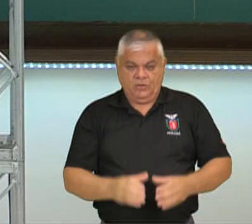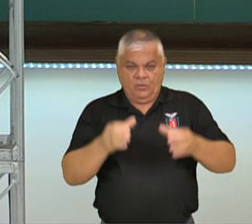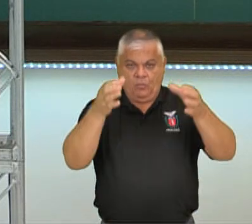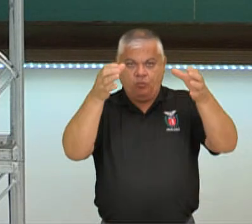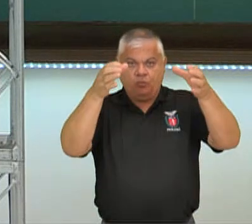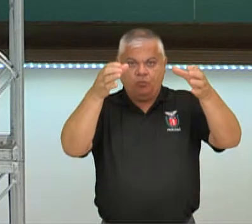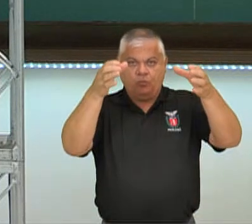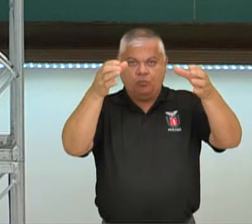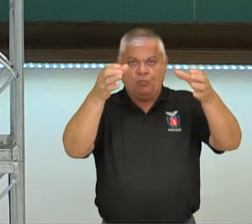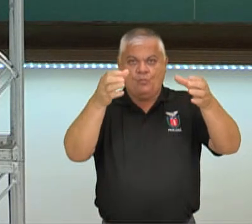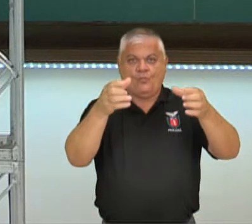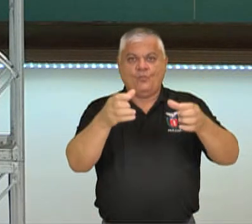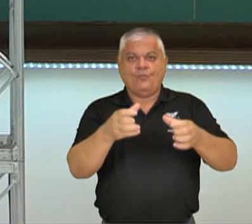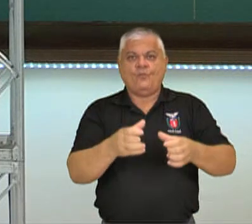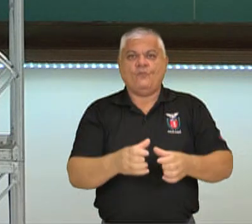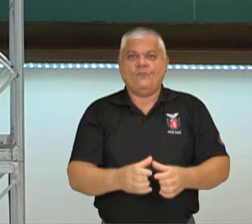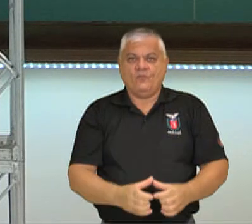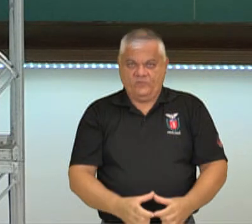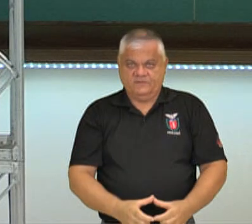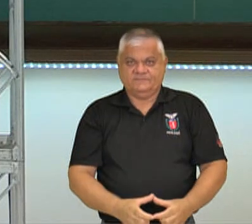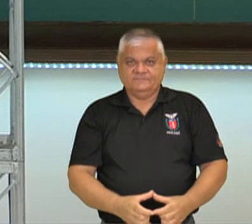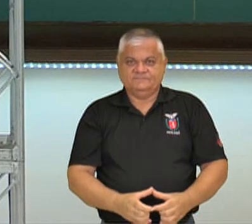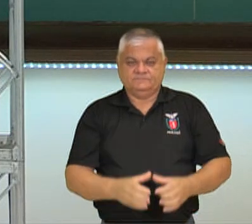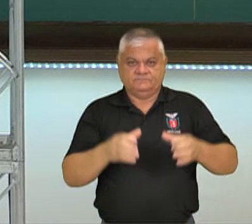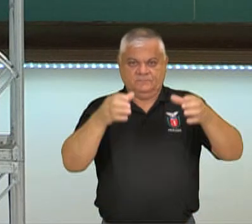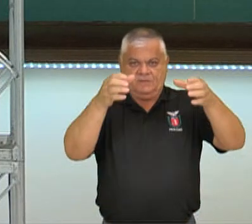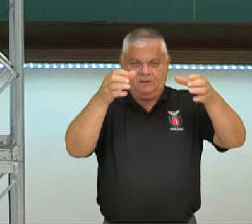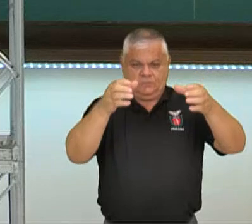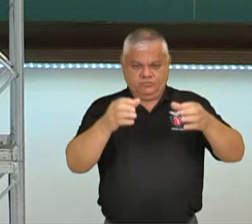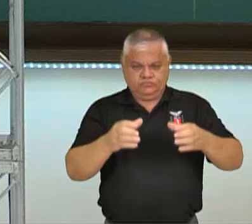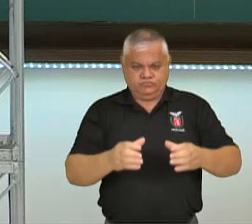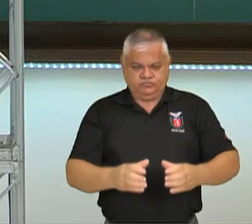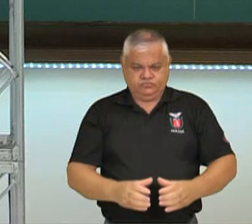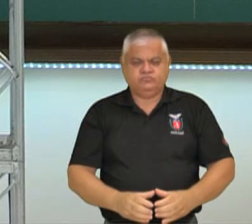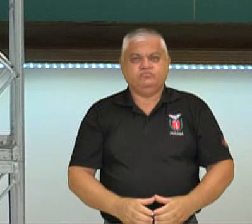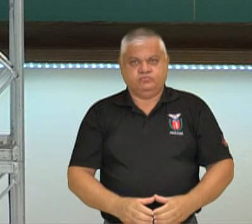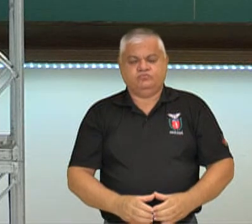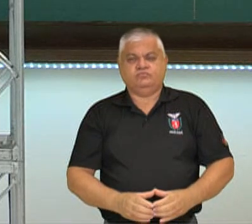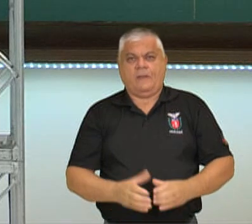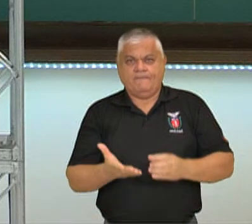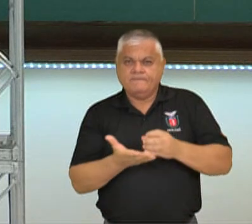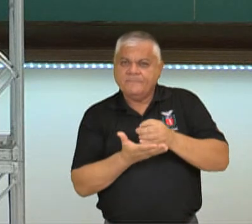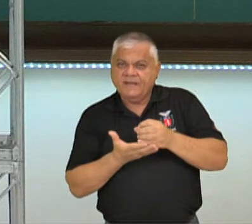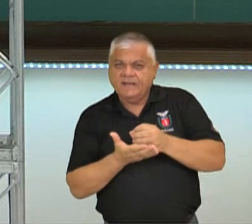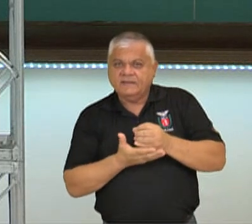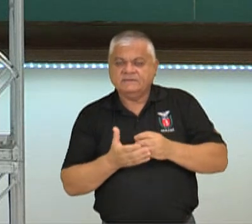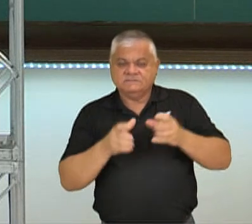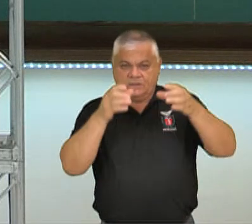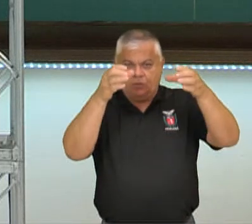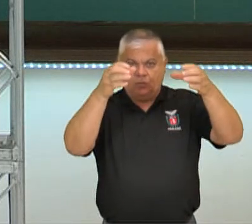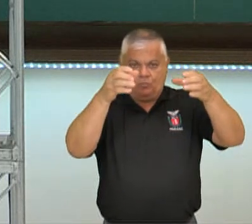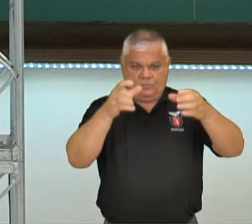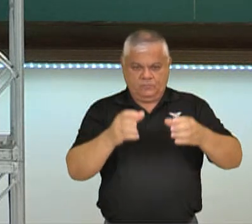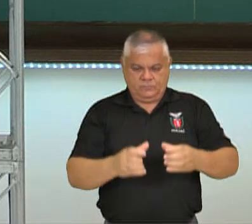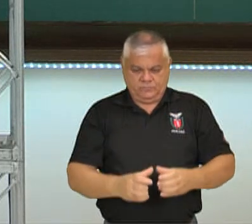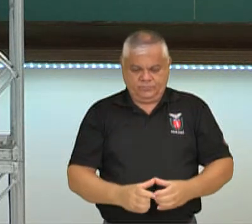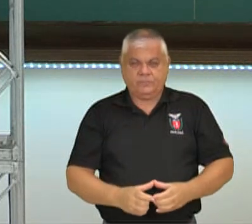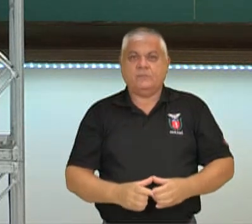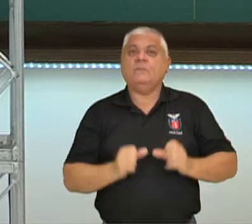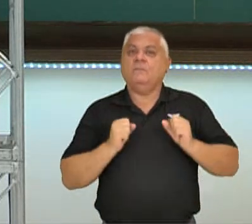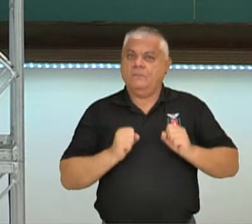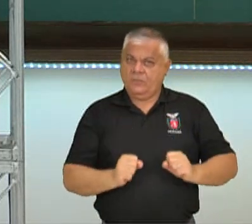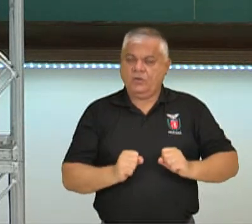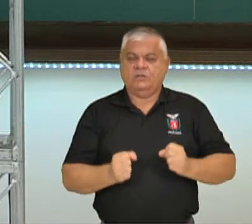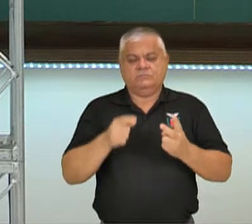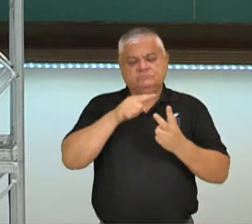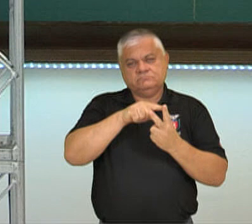uma dimensão maior, um diâmetro maior, e ele reduz na base esse diâmetro, ok? Então, esses dois formatos a